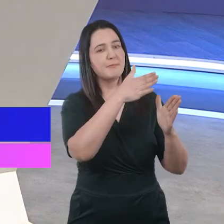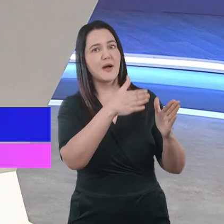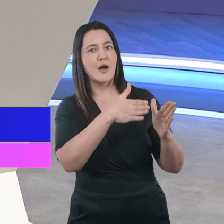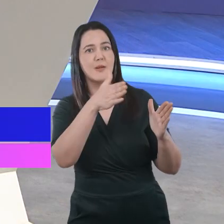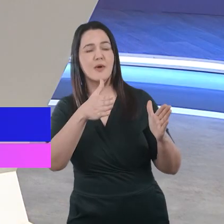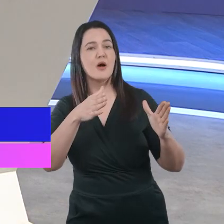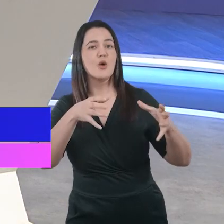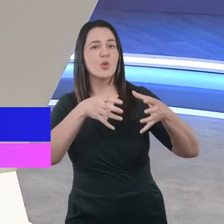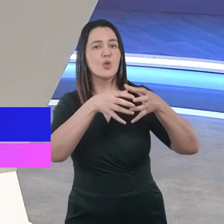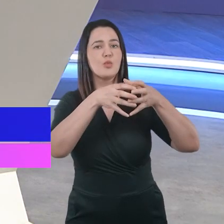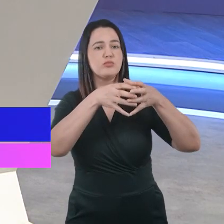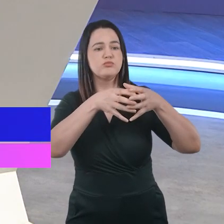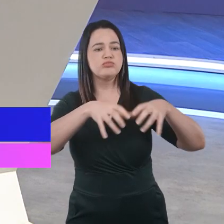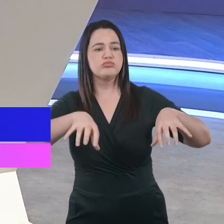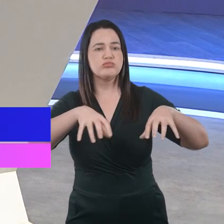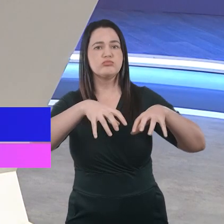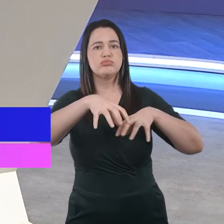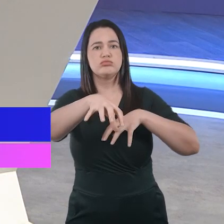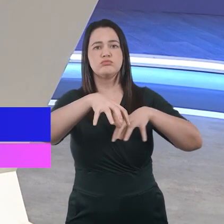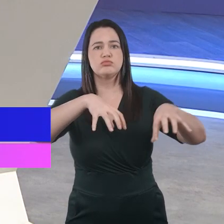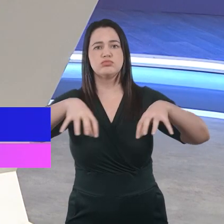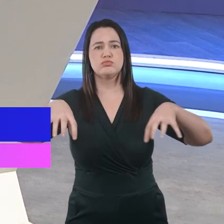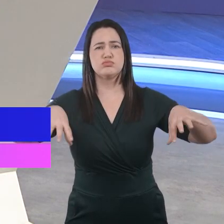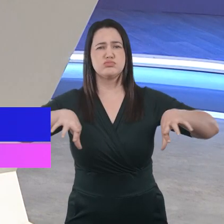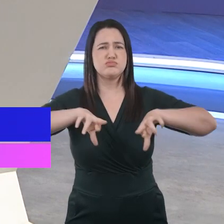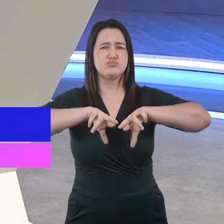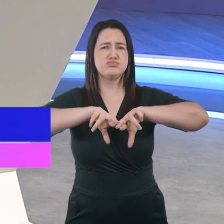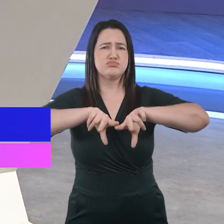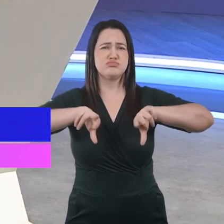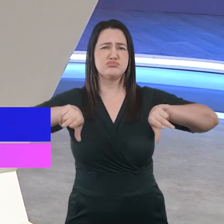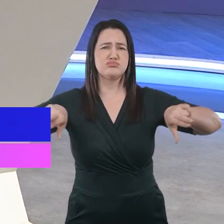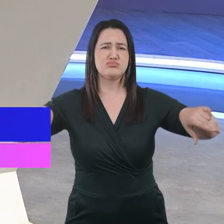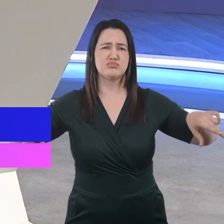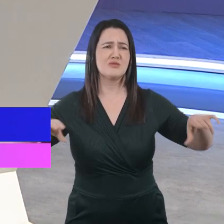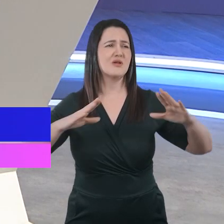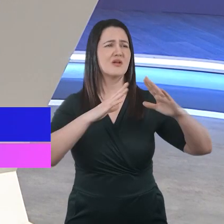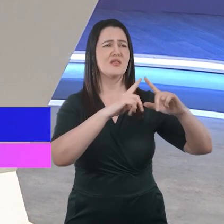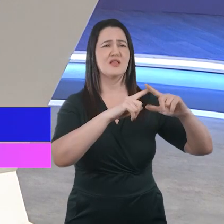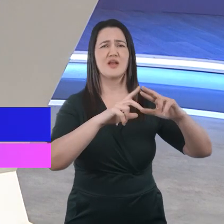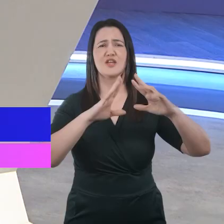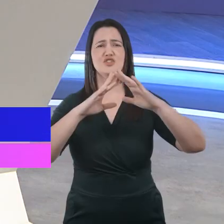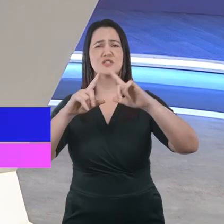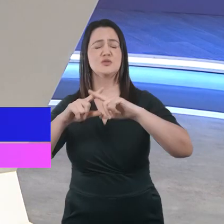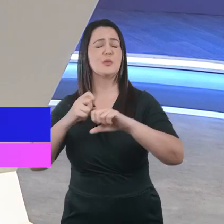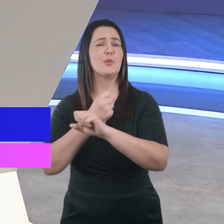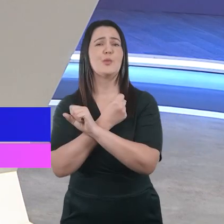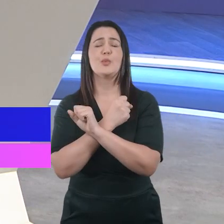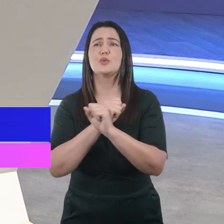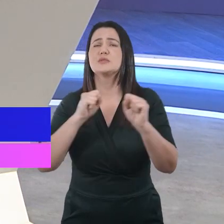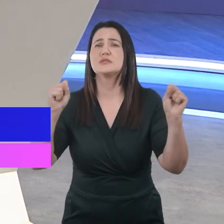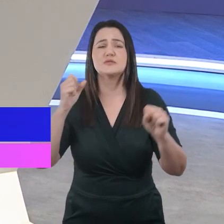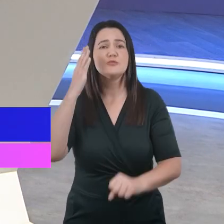se dividiu. E hoje o que nós temos é uma multiplicação de igrejas. É